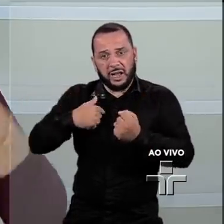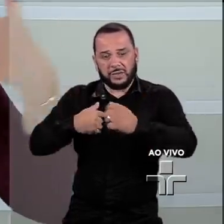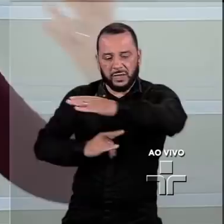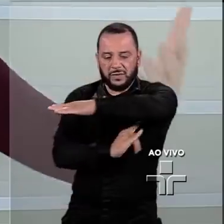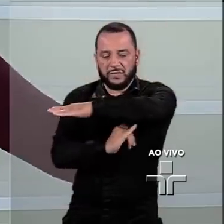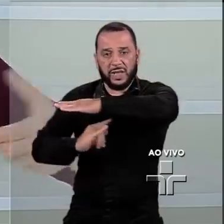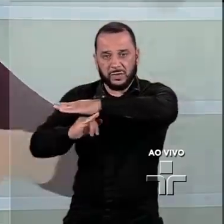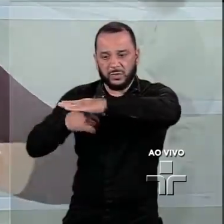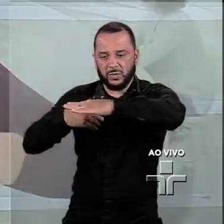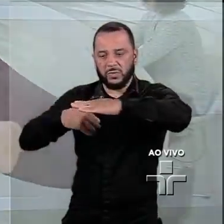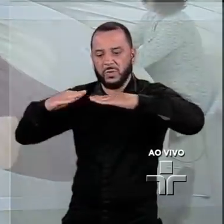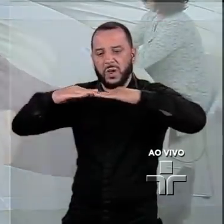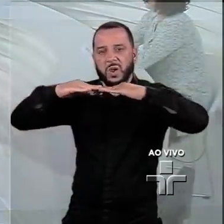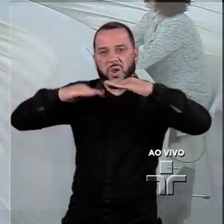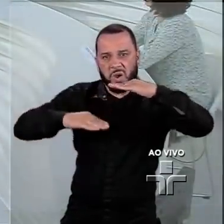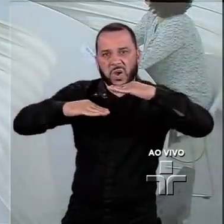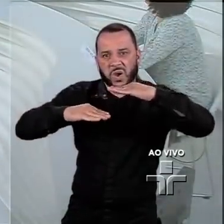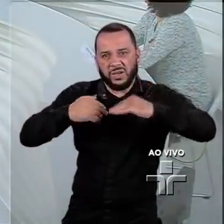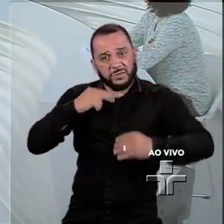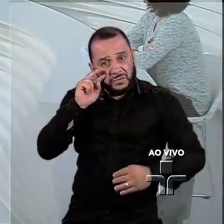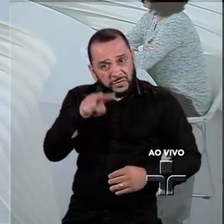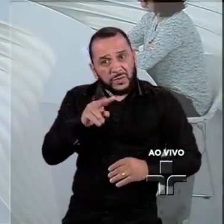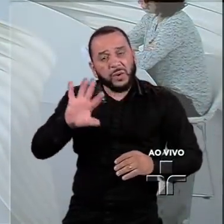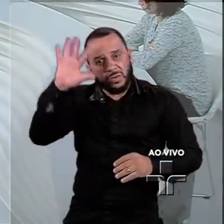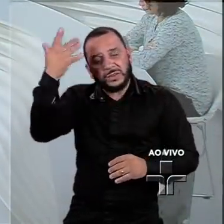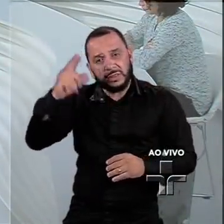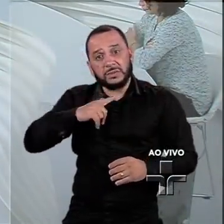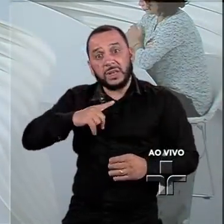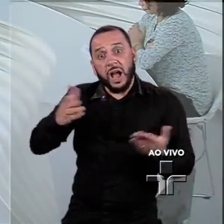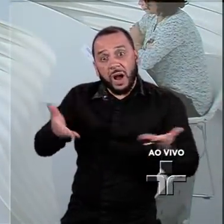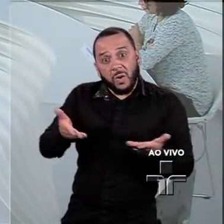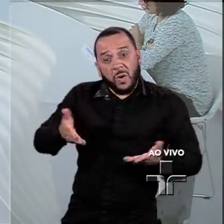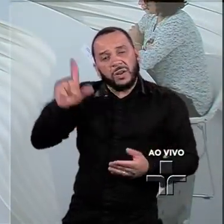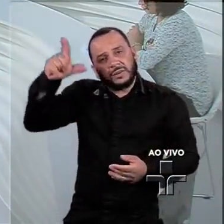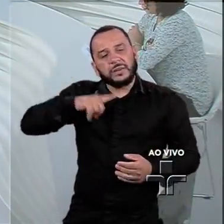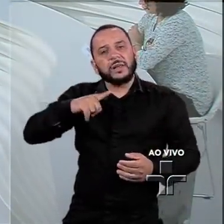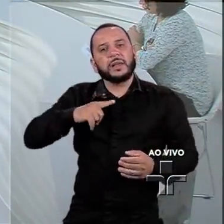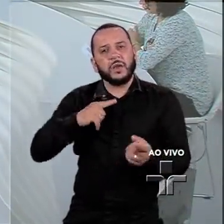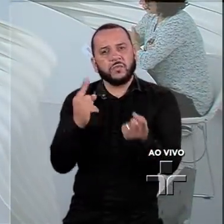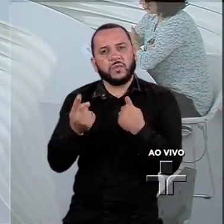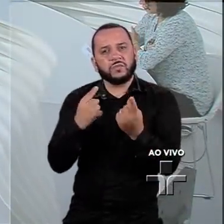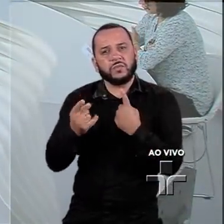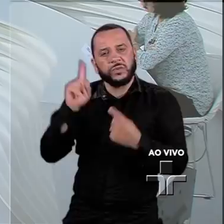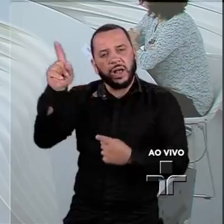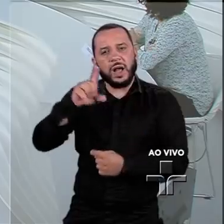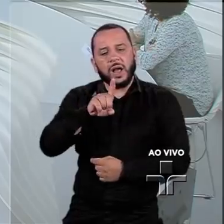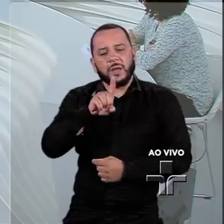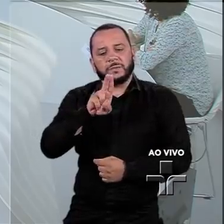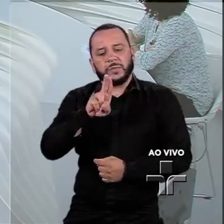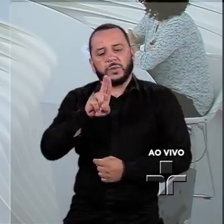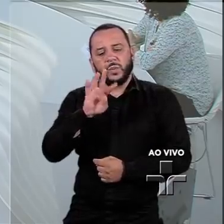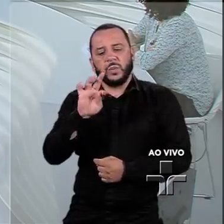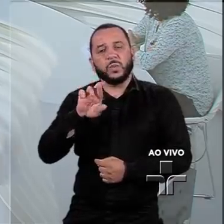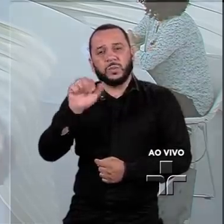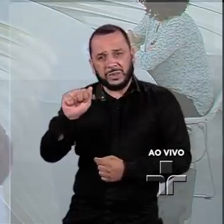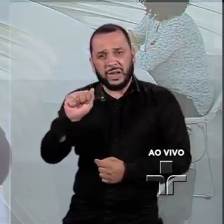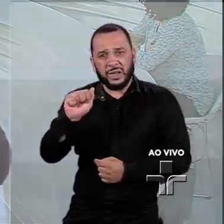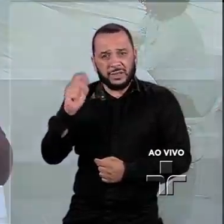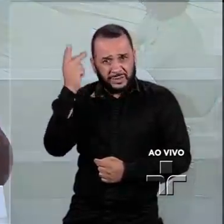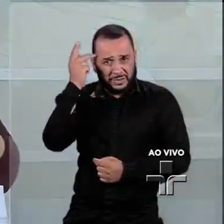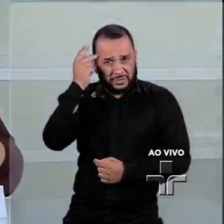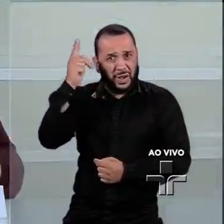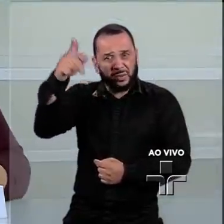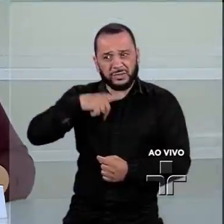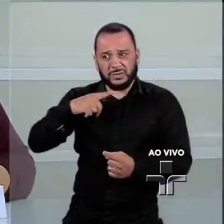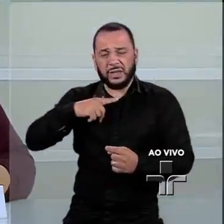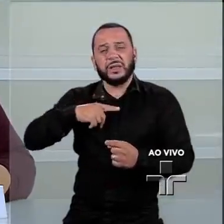viaduto que liga a cidade à Dutra, que é uma das estradas mais movimentadas do país, agora está interditado. Quer dizer, a gente pode